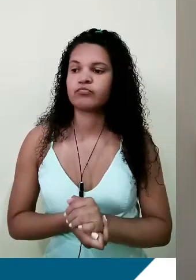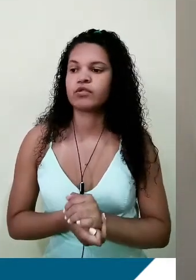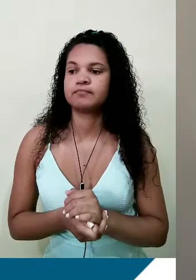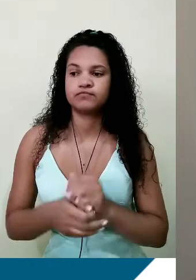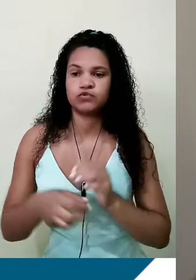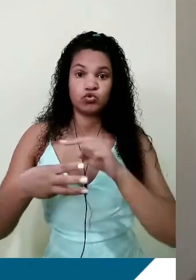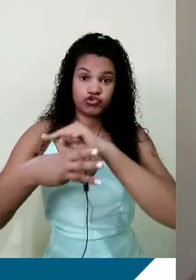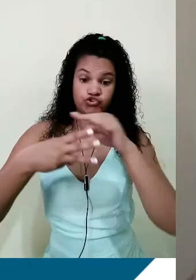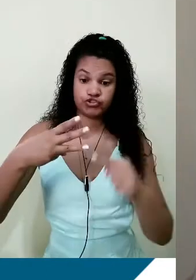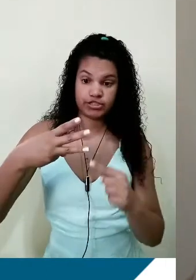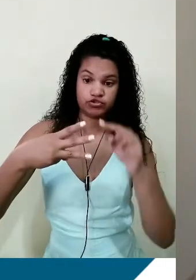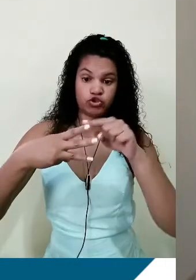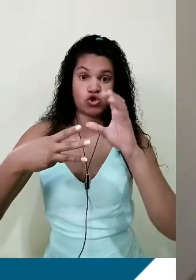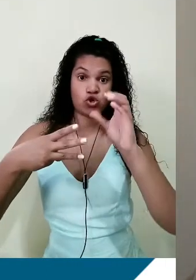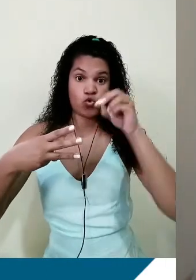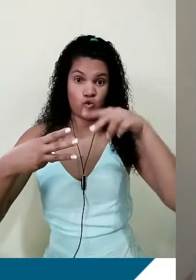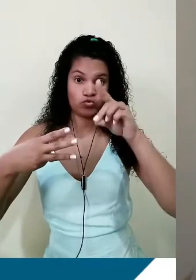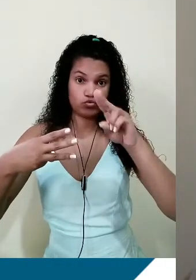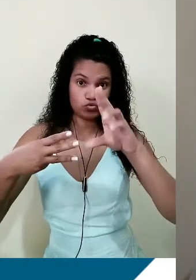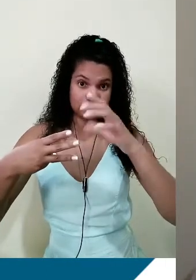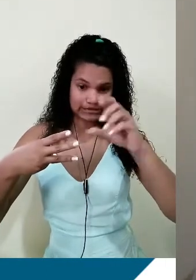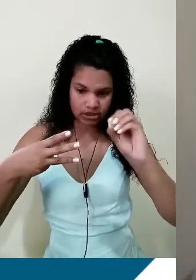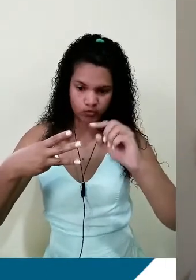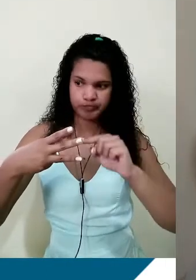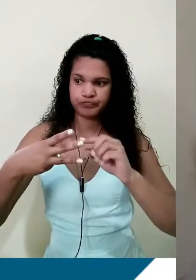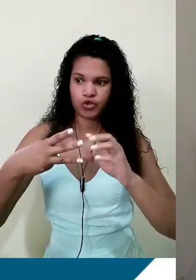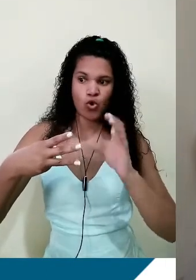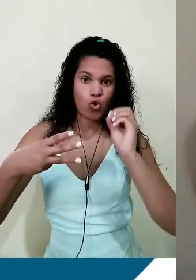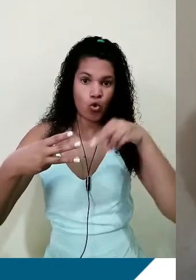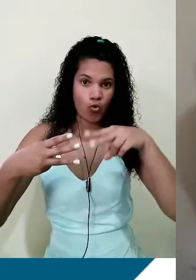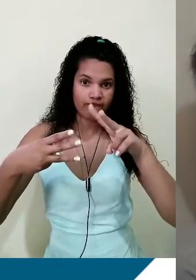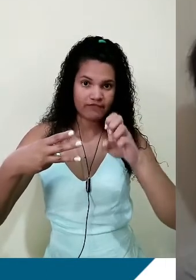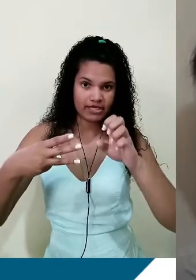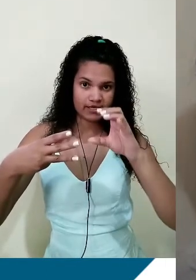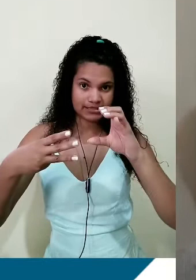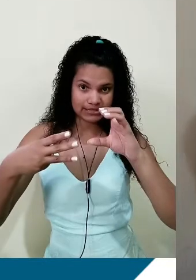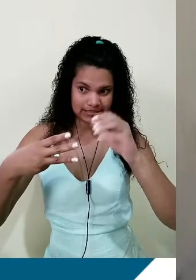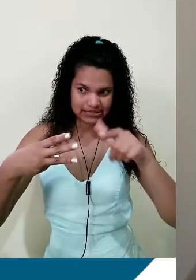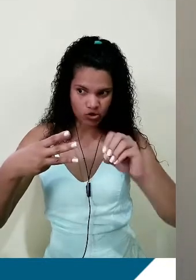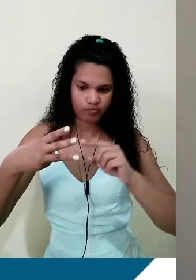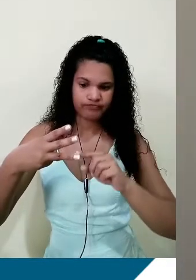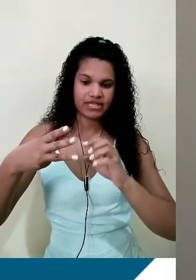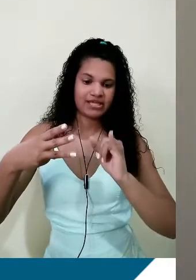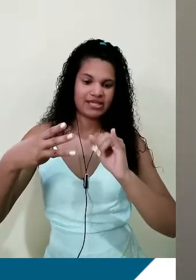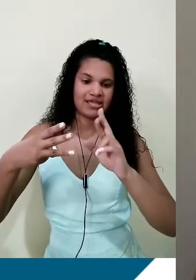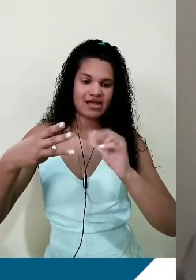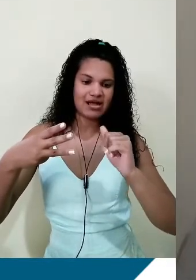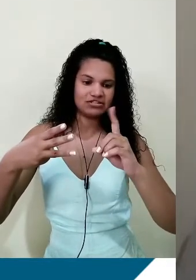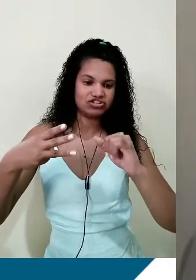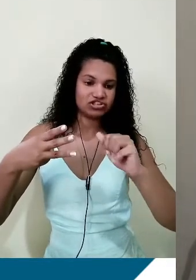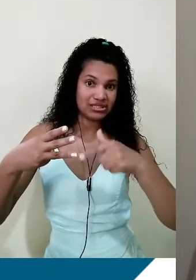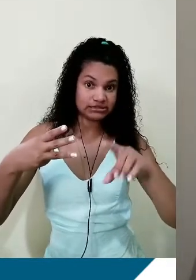a condução, a convecção e a irradiação. A condução, ela define